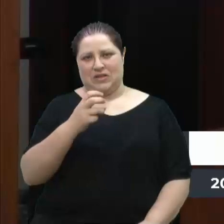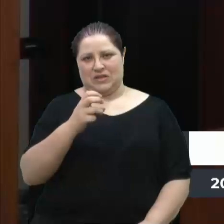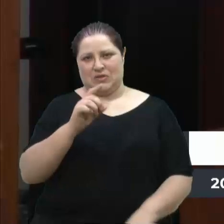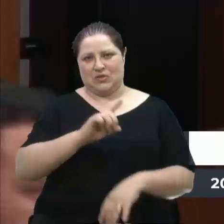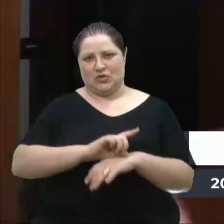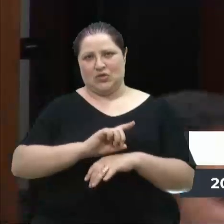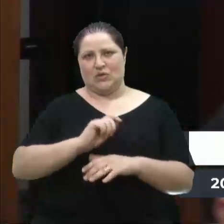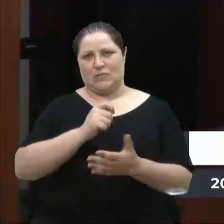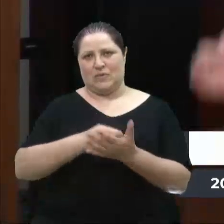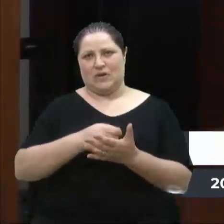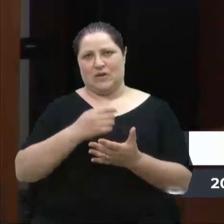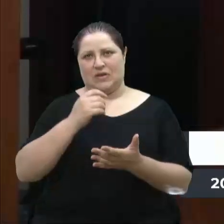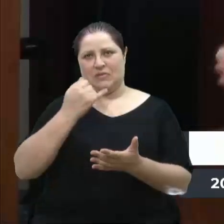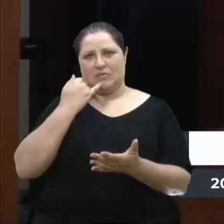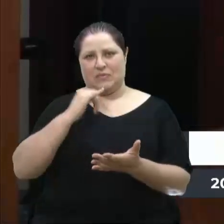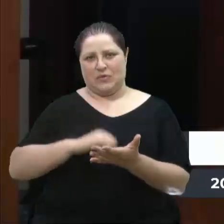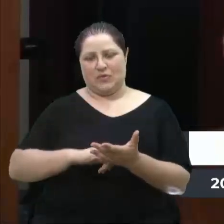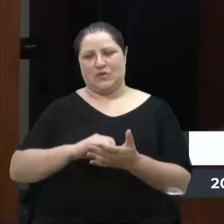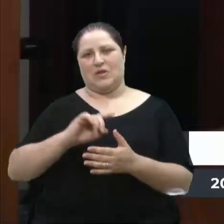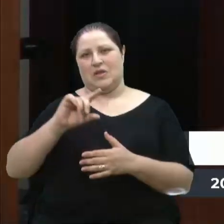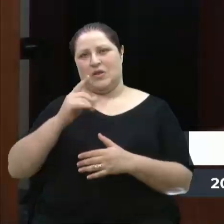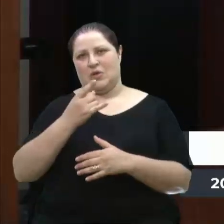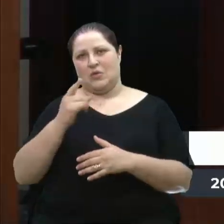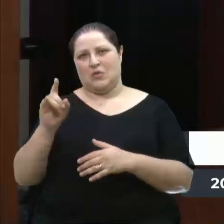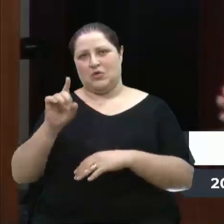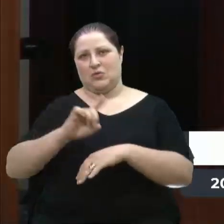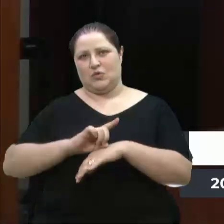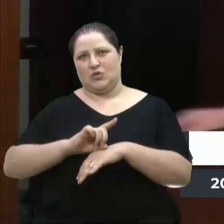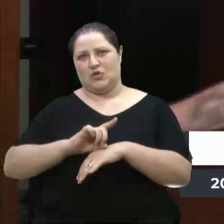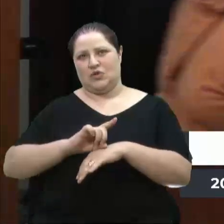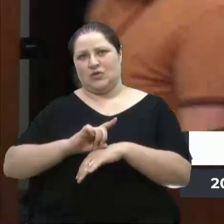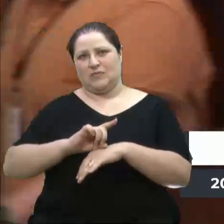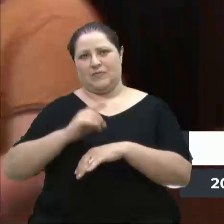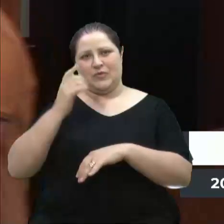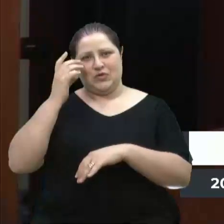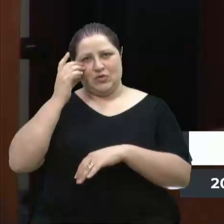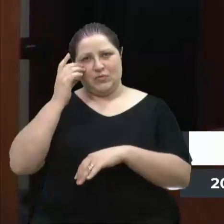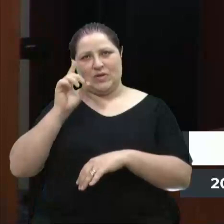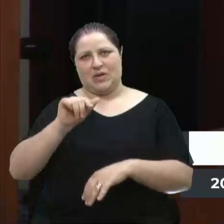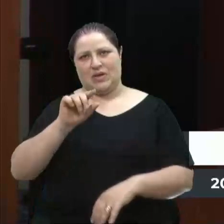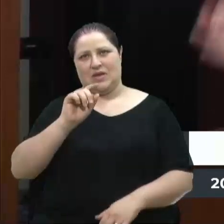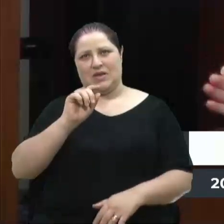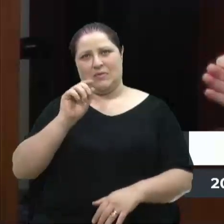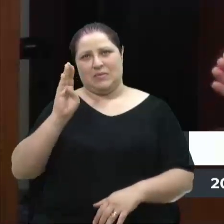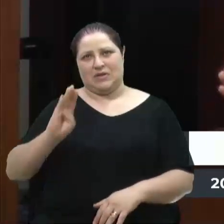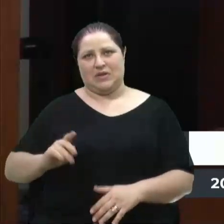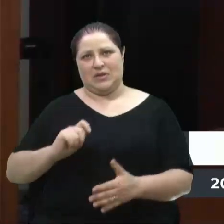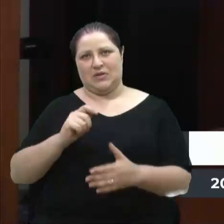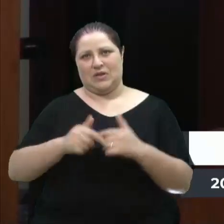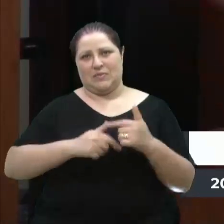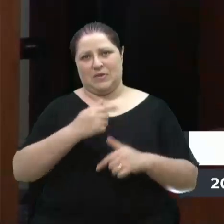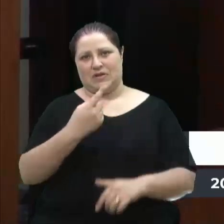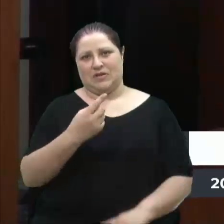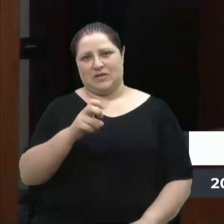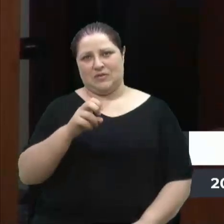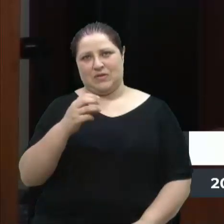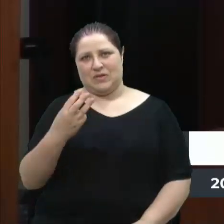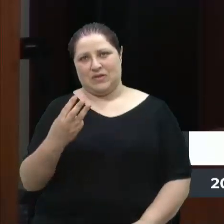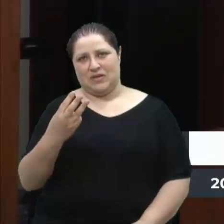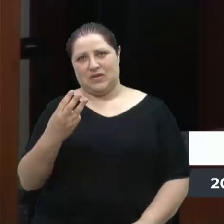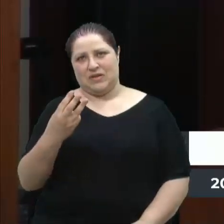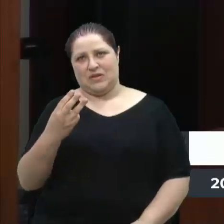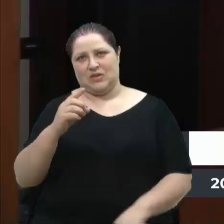brasileiro pagava 153 dias de trabalho para pagar seus impostos. Ou seja, vereador Bressan, aumentou os